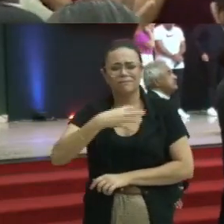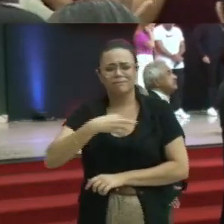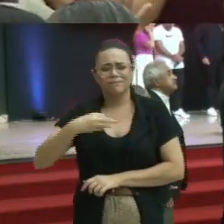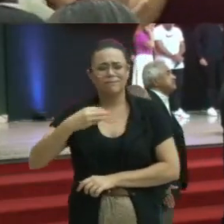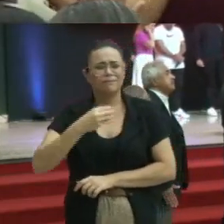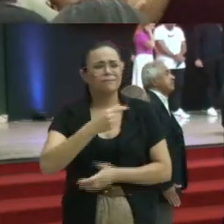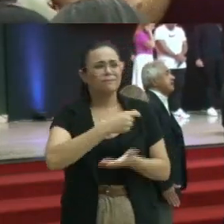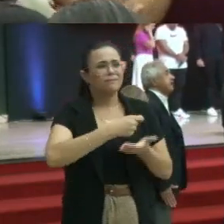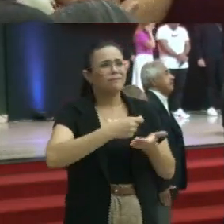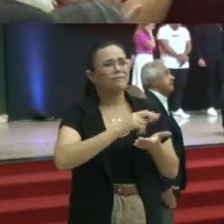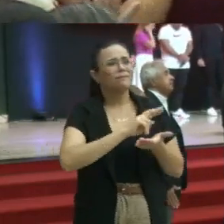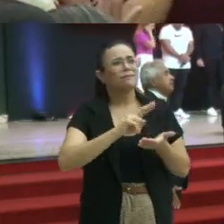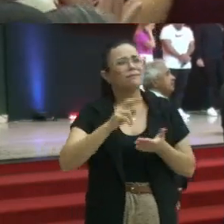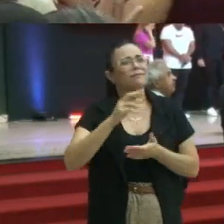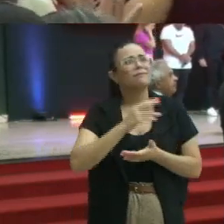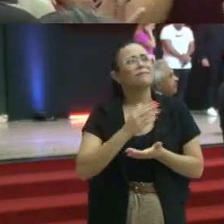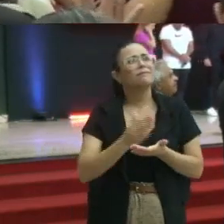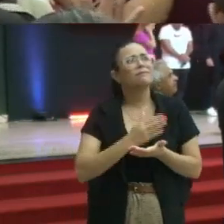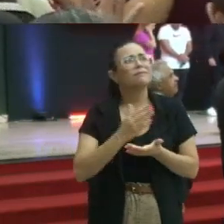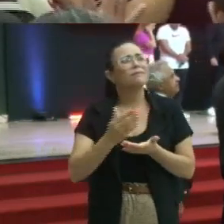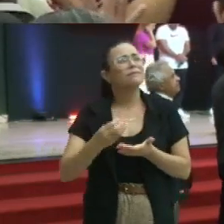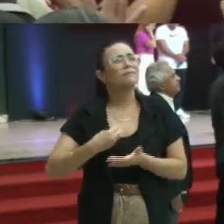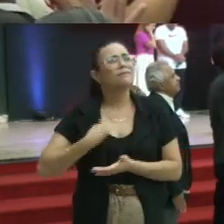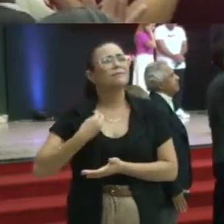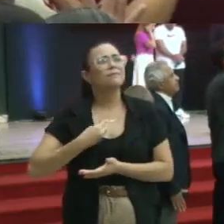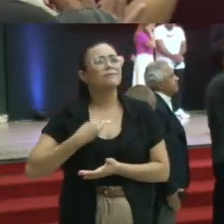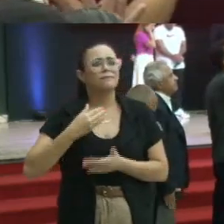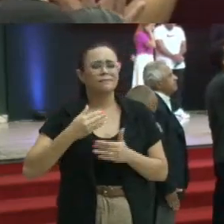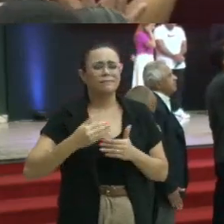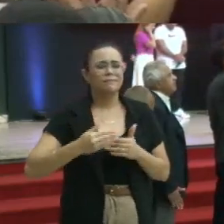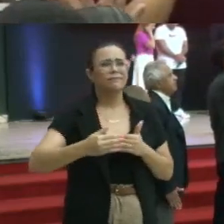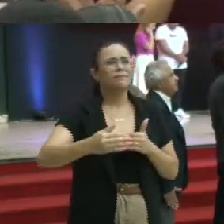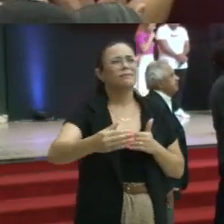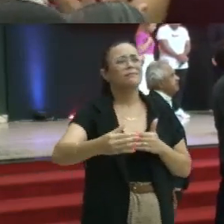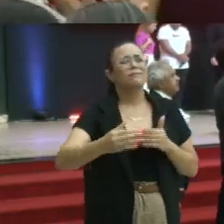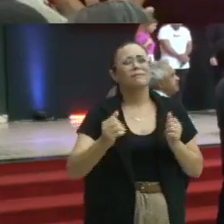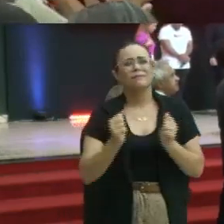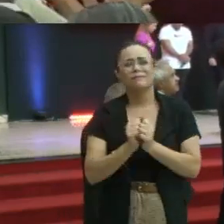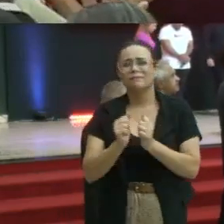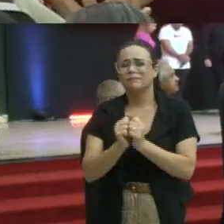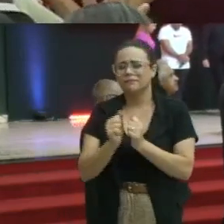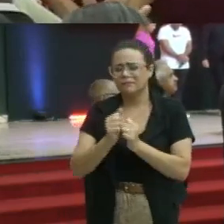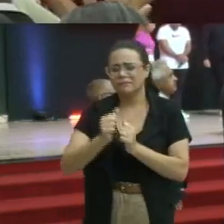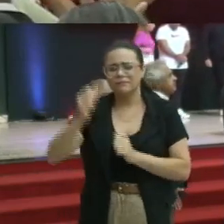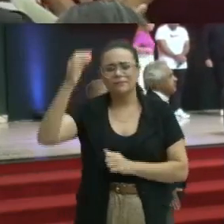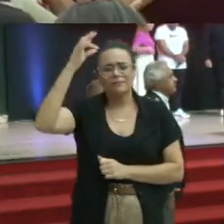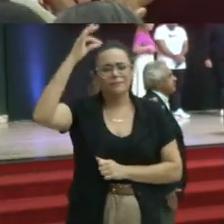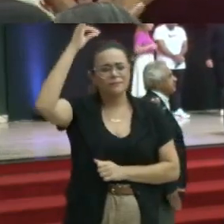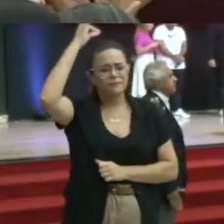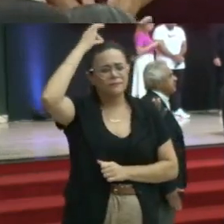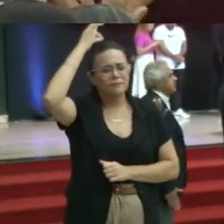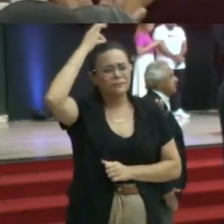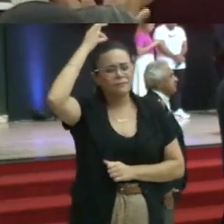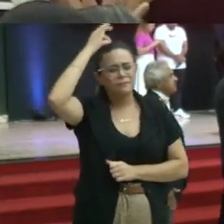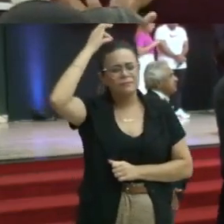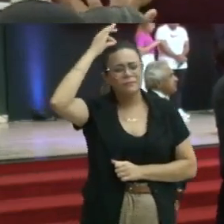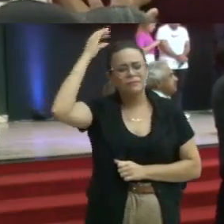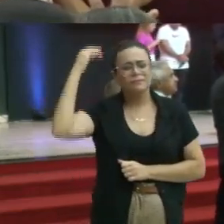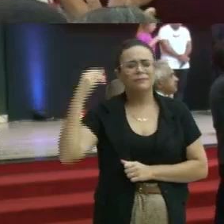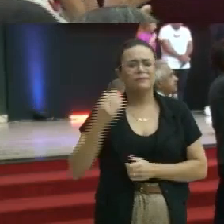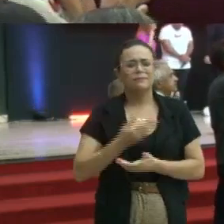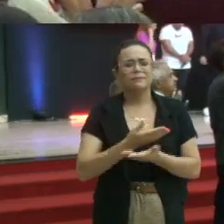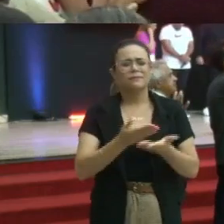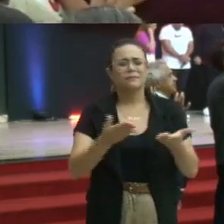da vida, Senhor, e que eles possam caminhar contigo, Deus. Espírito Santo, aí estão os teus